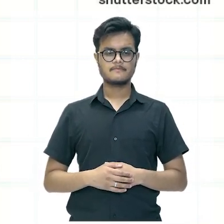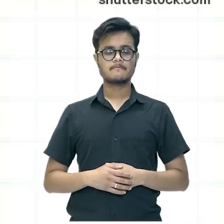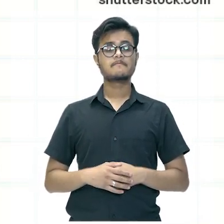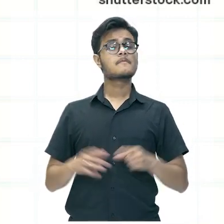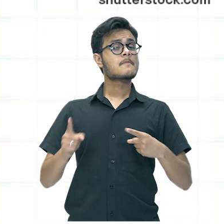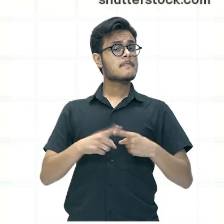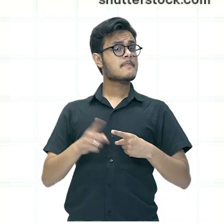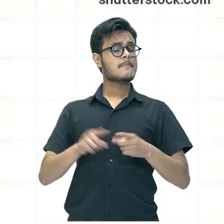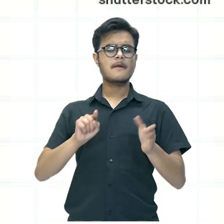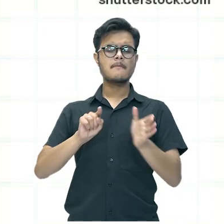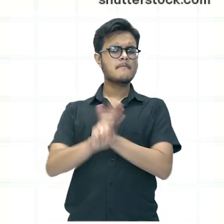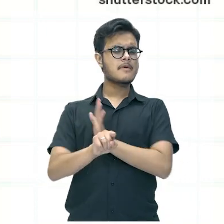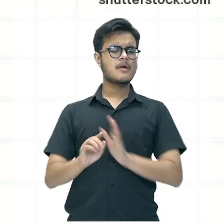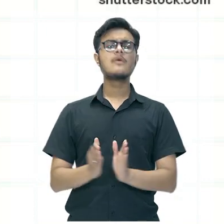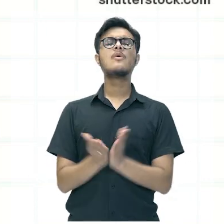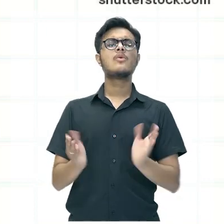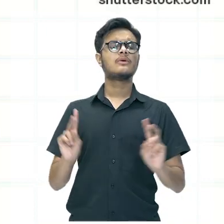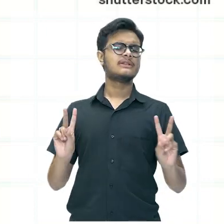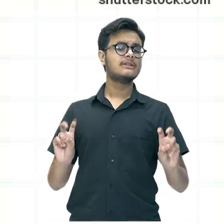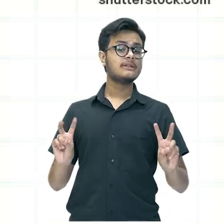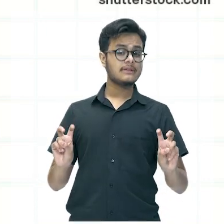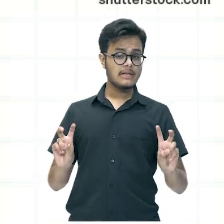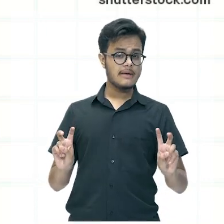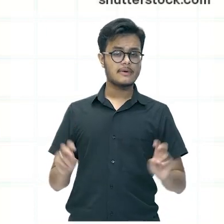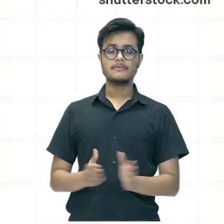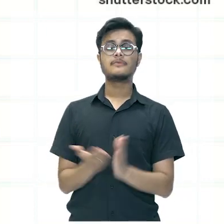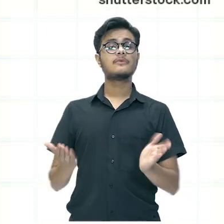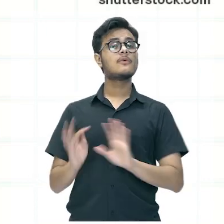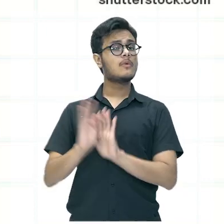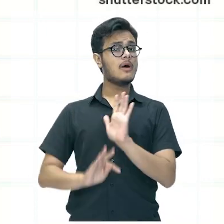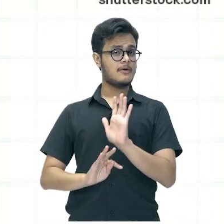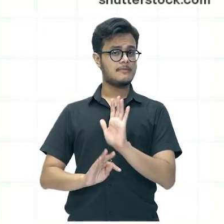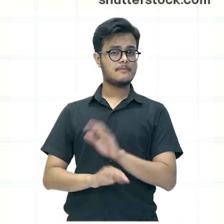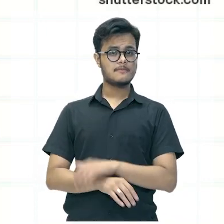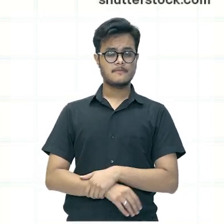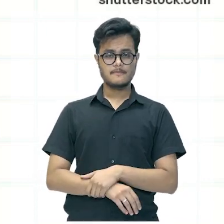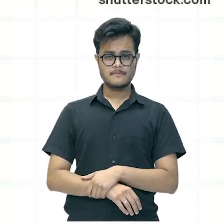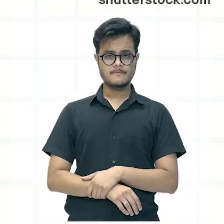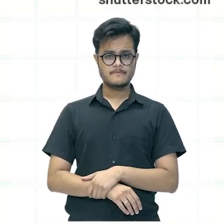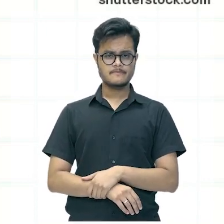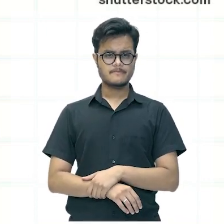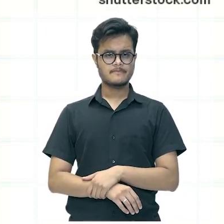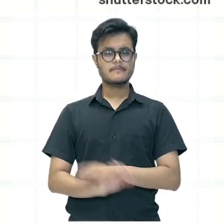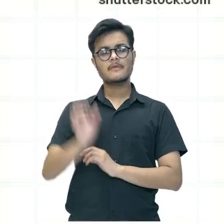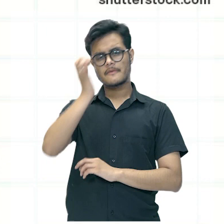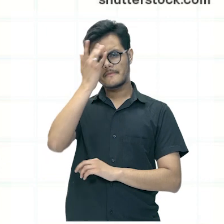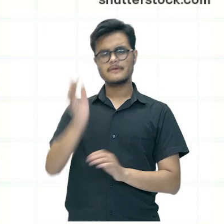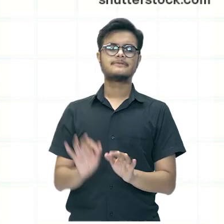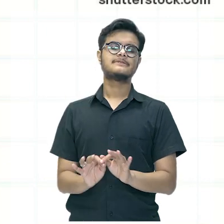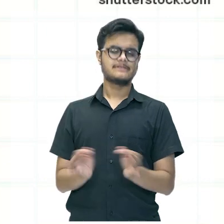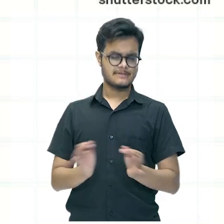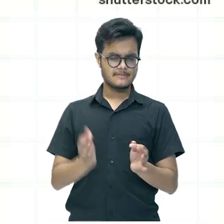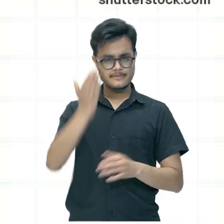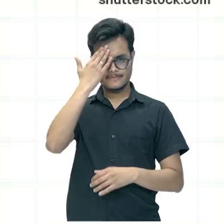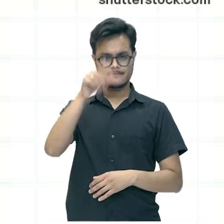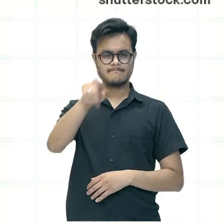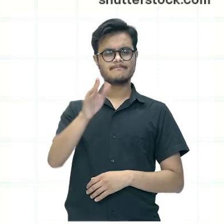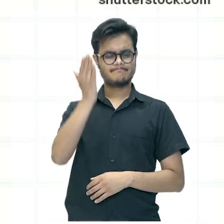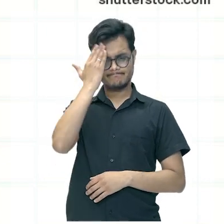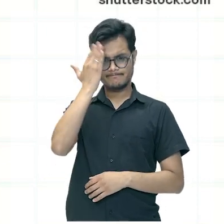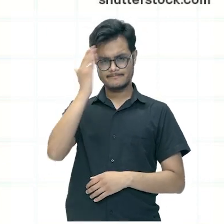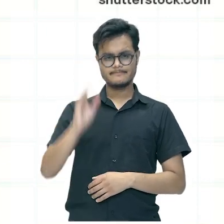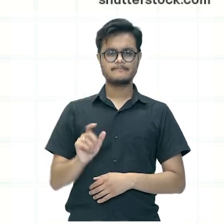Primeira pergunta, qual é o assunto do texto? Essa aí tá fácil, né? Com certeza vocês já devem